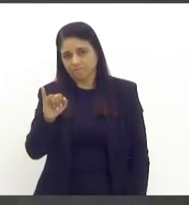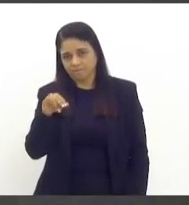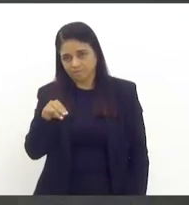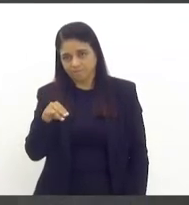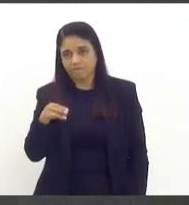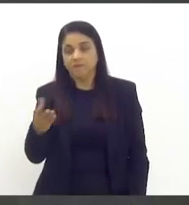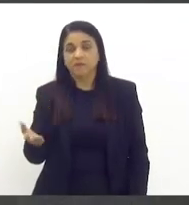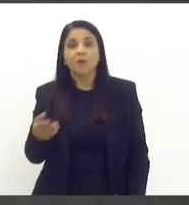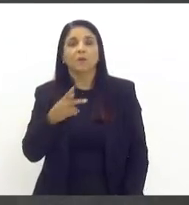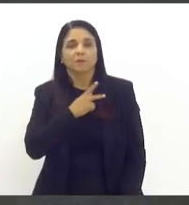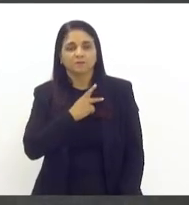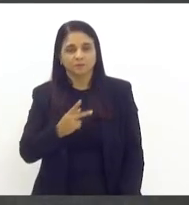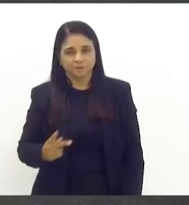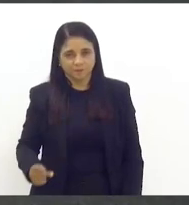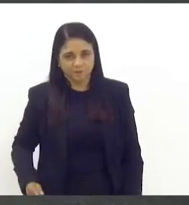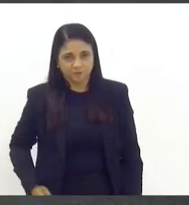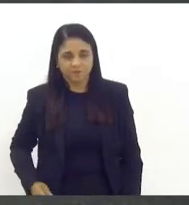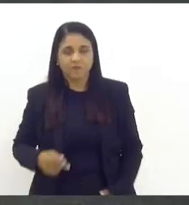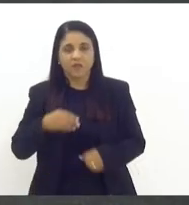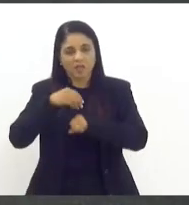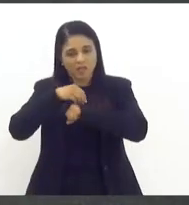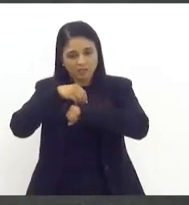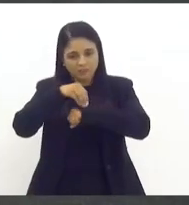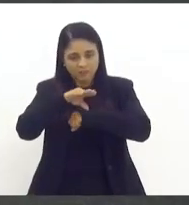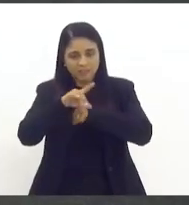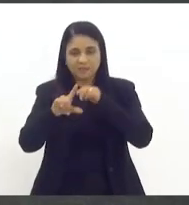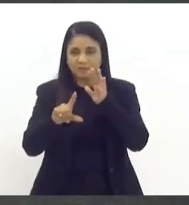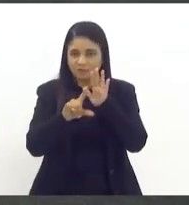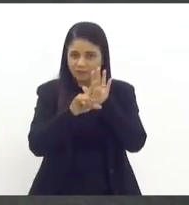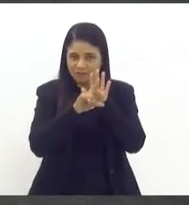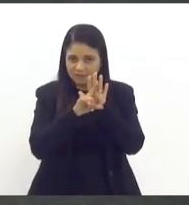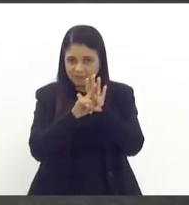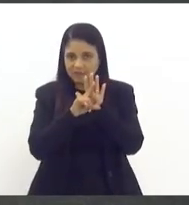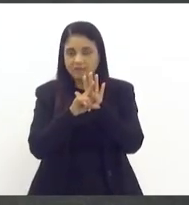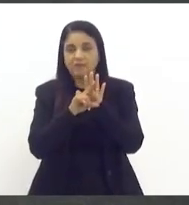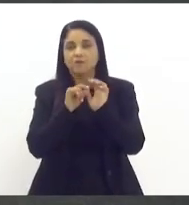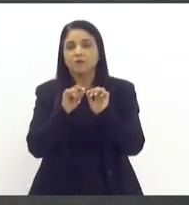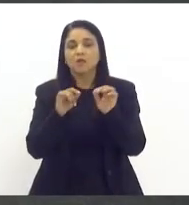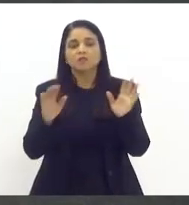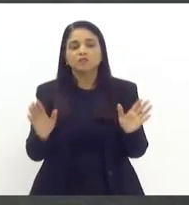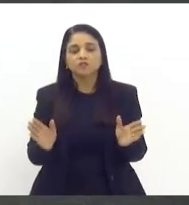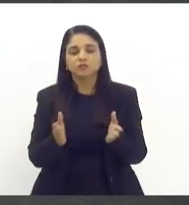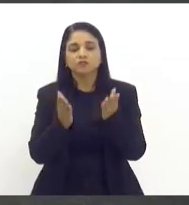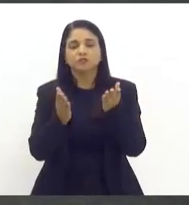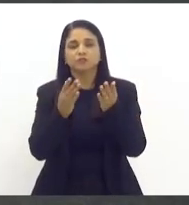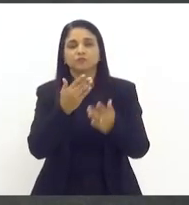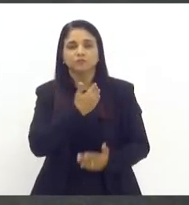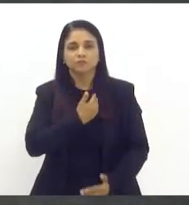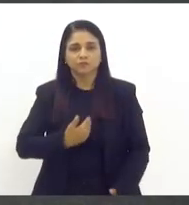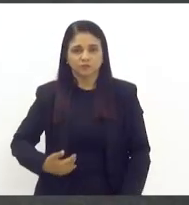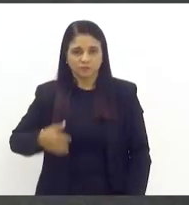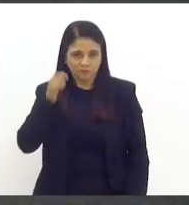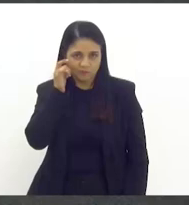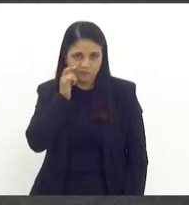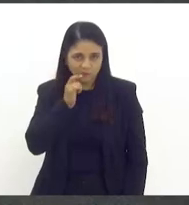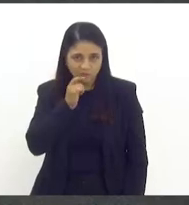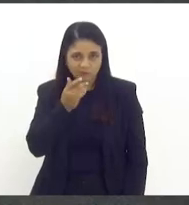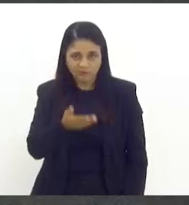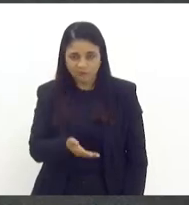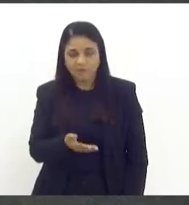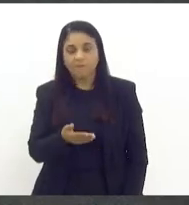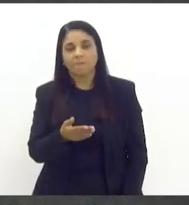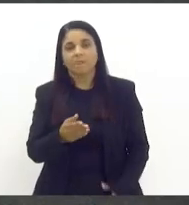a nossa indicação Legislativa ela busca estimular o governador do Estado a